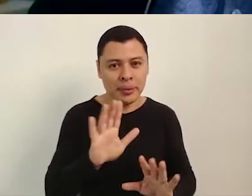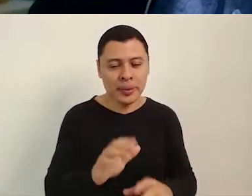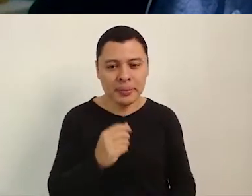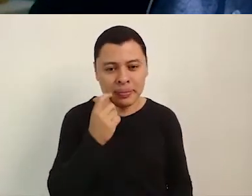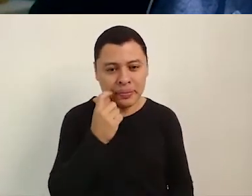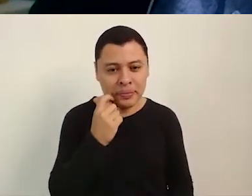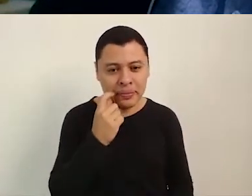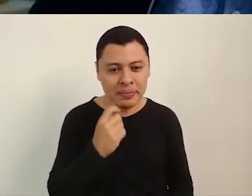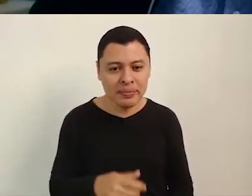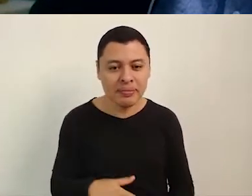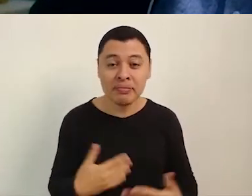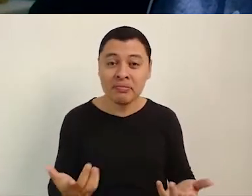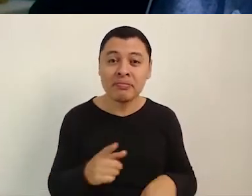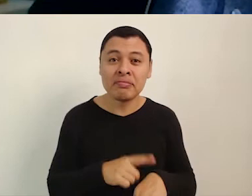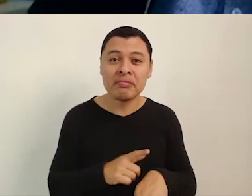Enquanto isso,